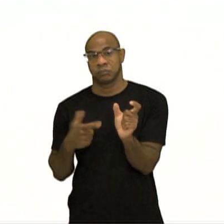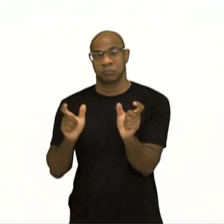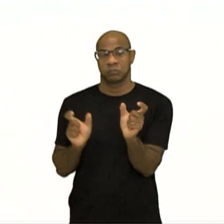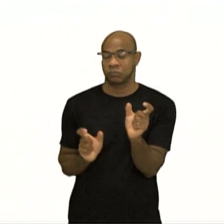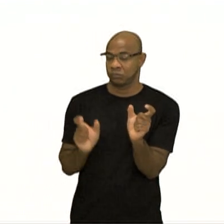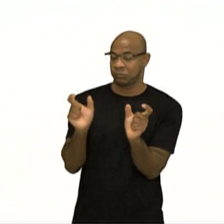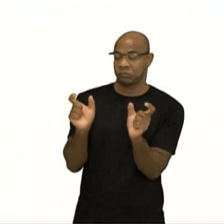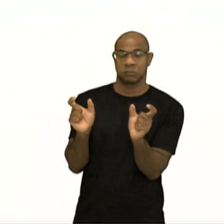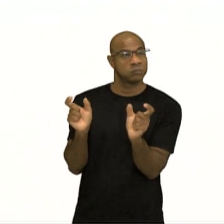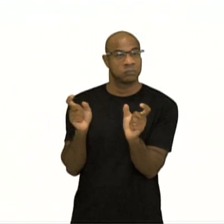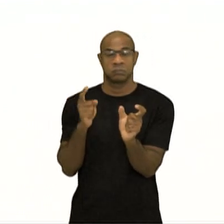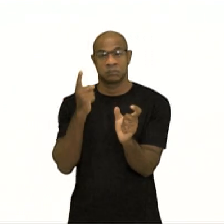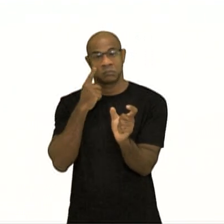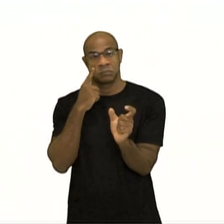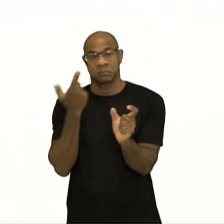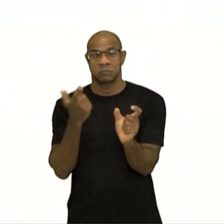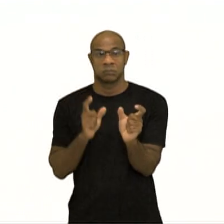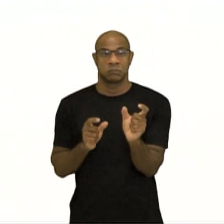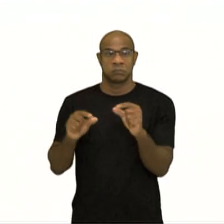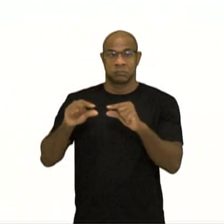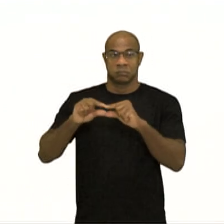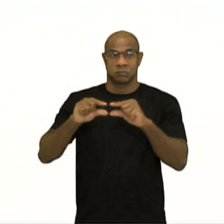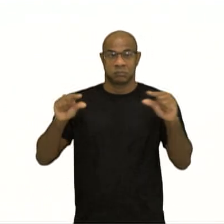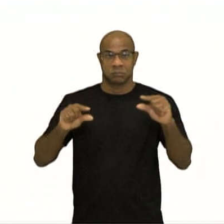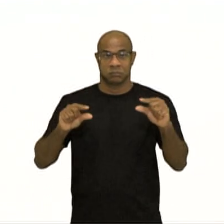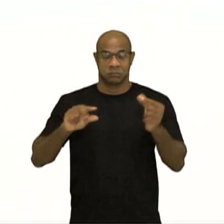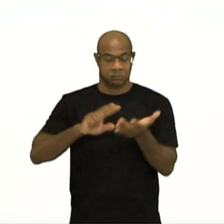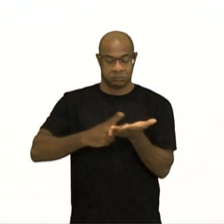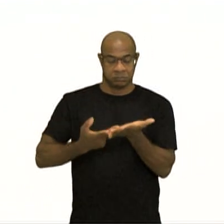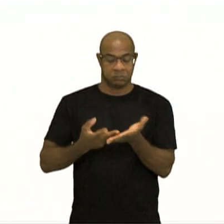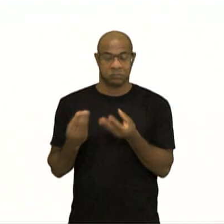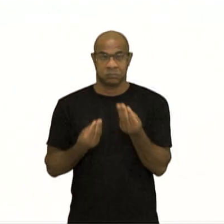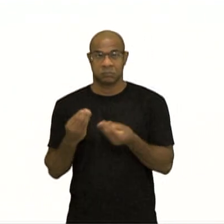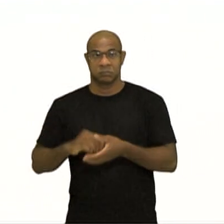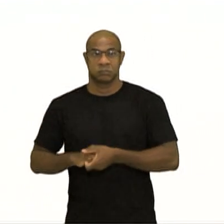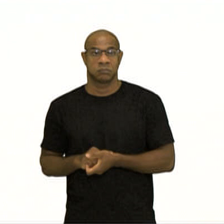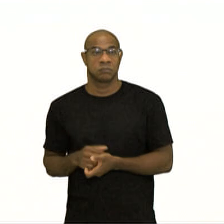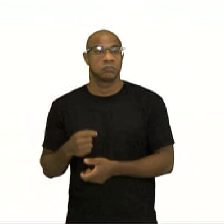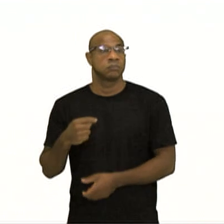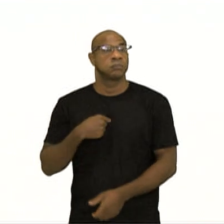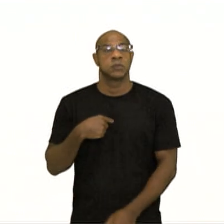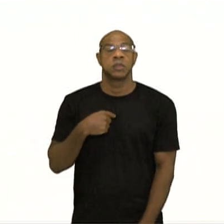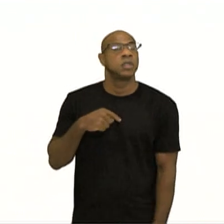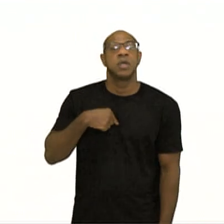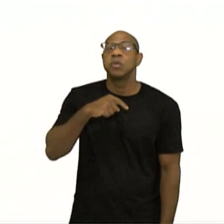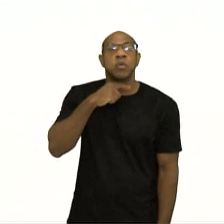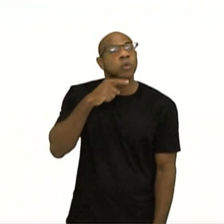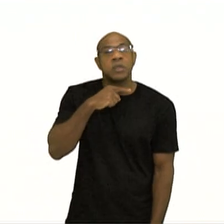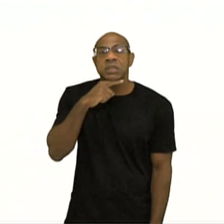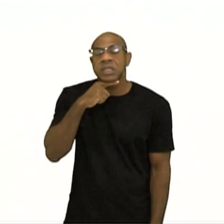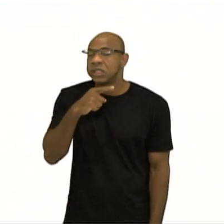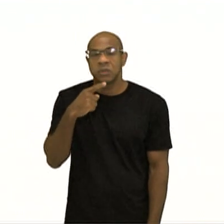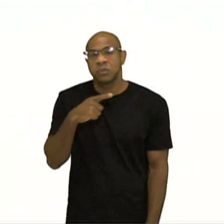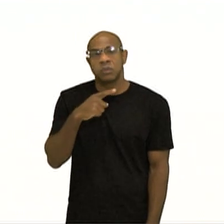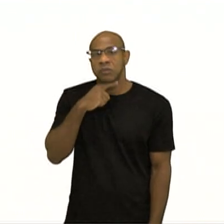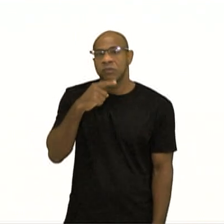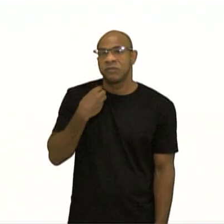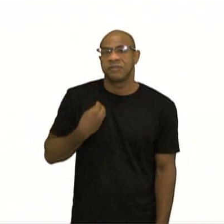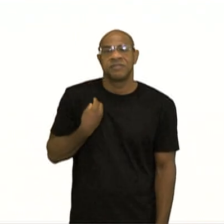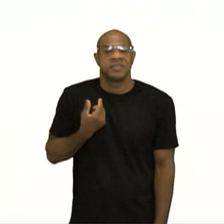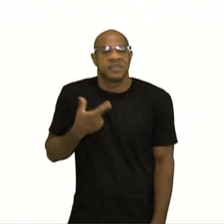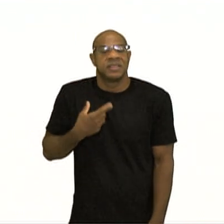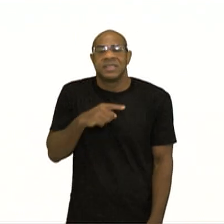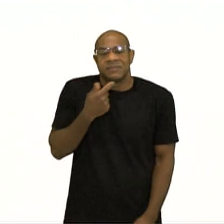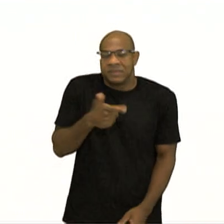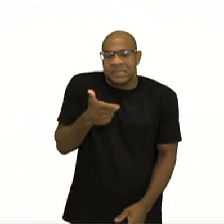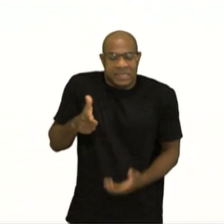Então, se a gente traduzir essa frase aqui, ela ficaria melhor assim. Eu não consigo viver sem meu celular. Eu não consigo ficar